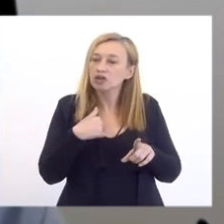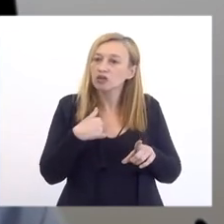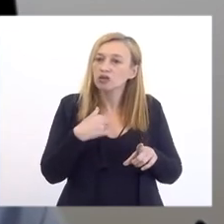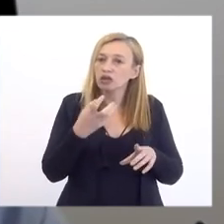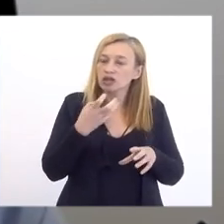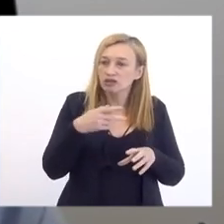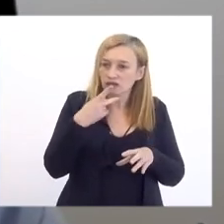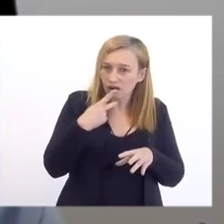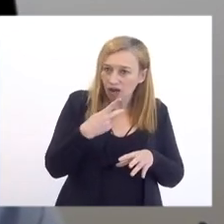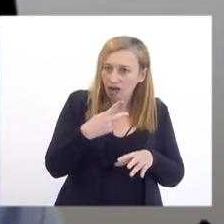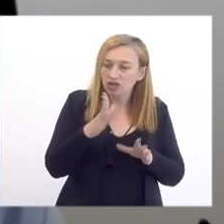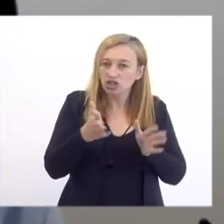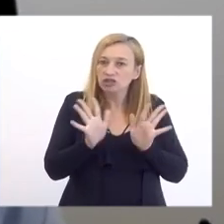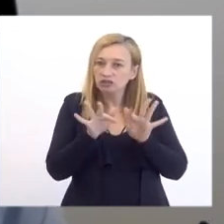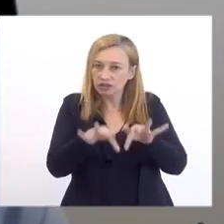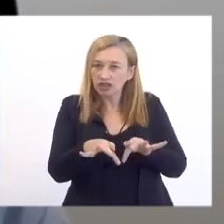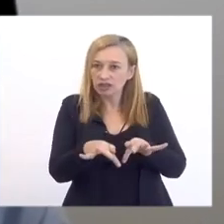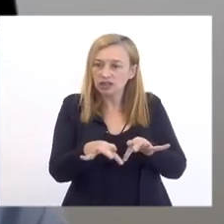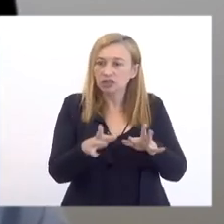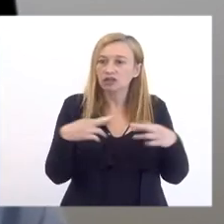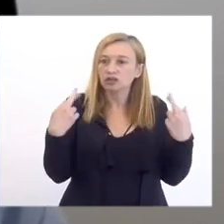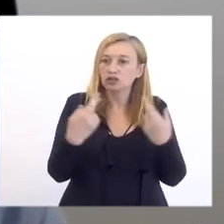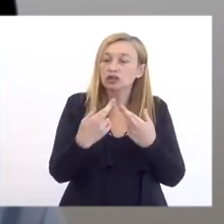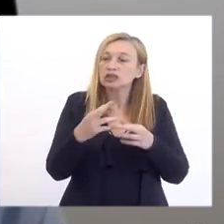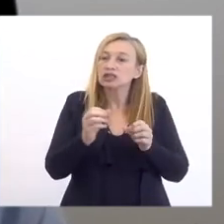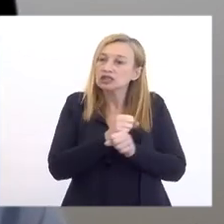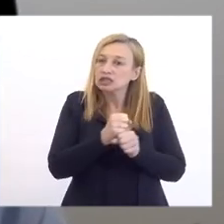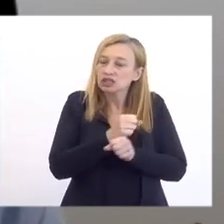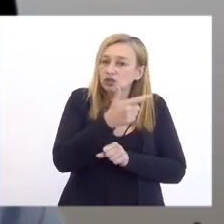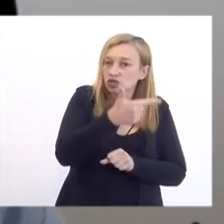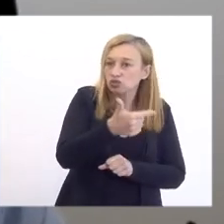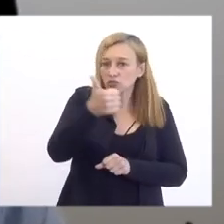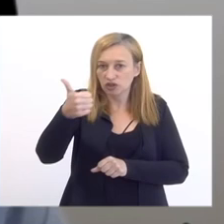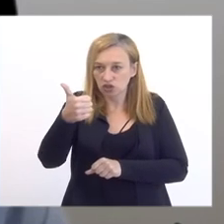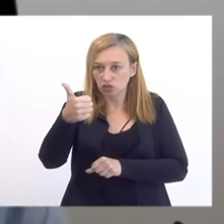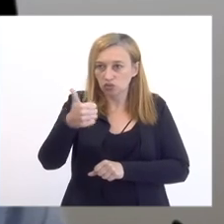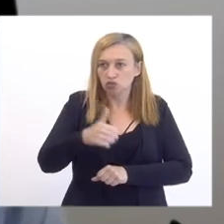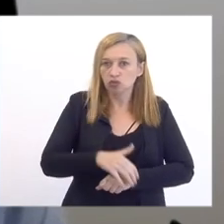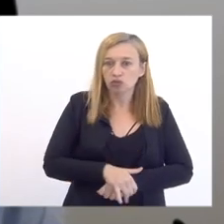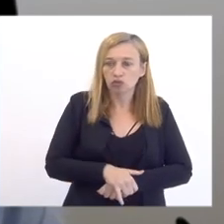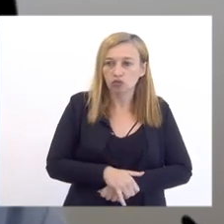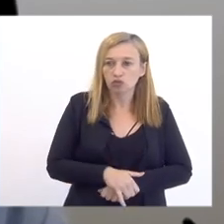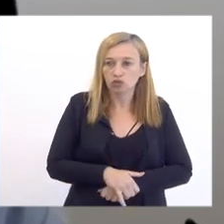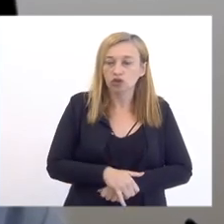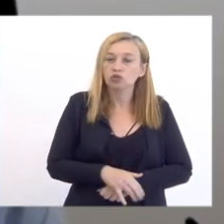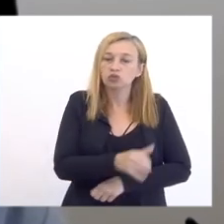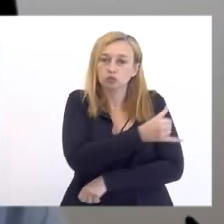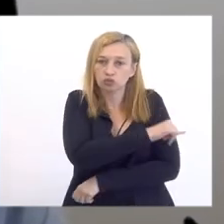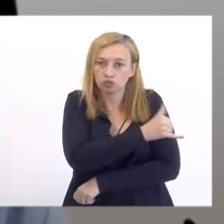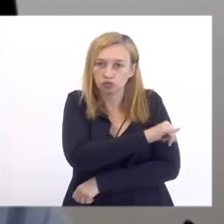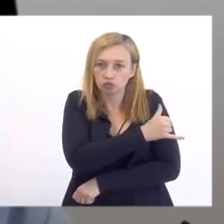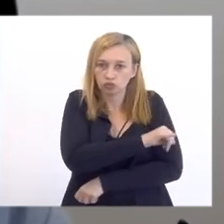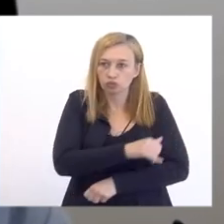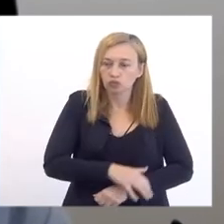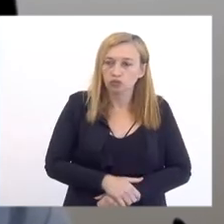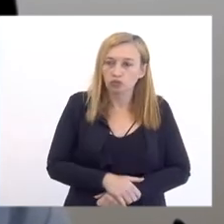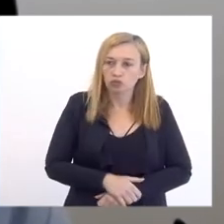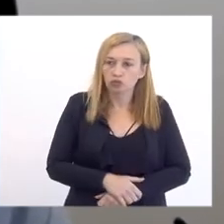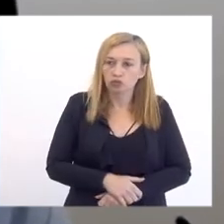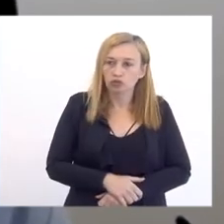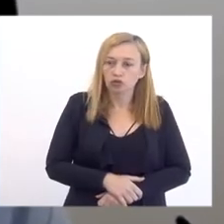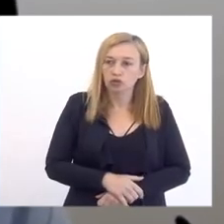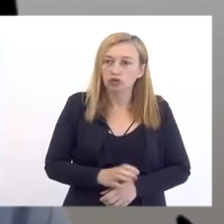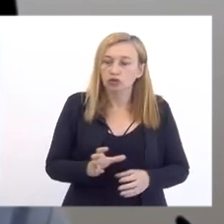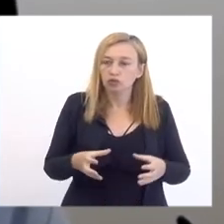que quero fazer, já que estamos encerrando a sessão, é que neste ano de 2021, no Rio de Janeiro, o time que será